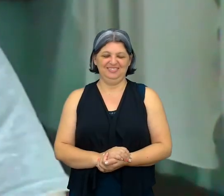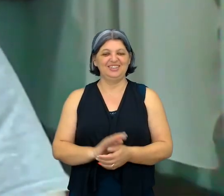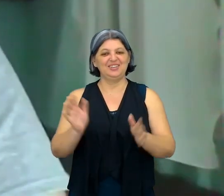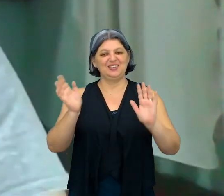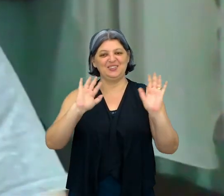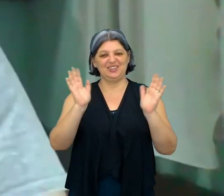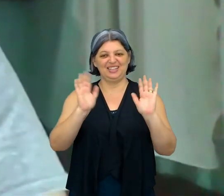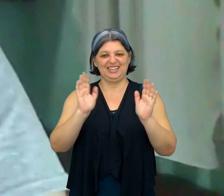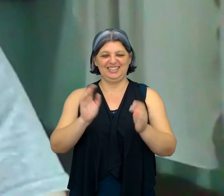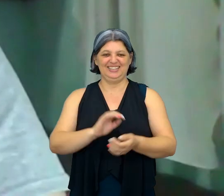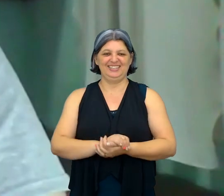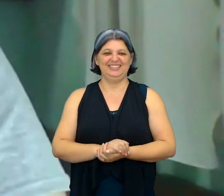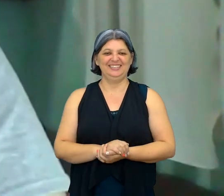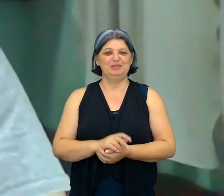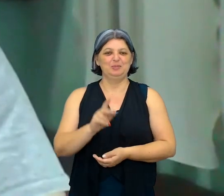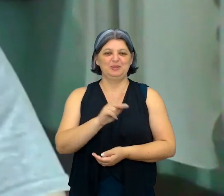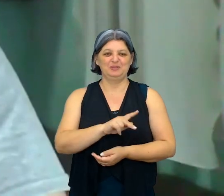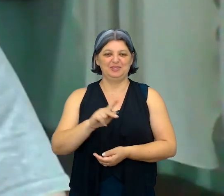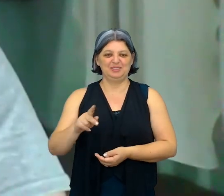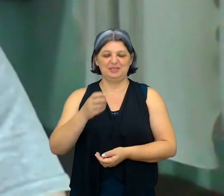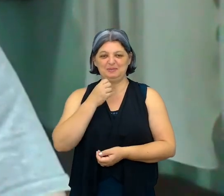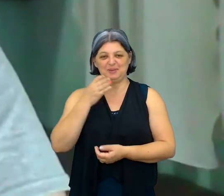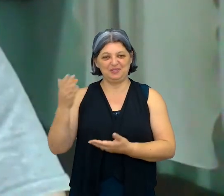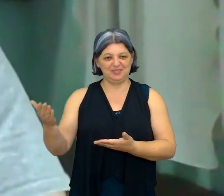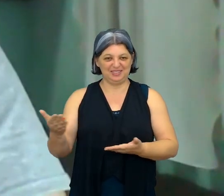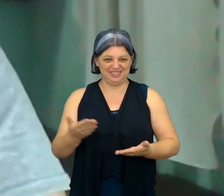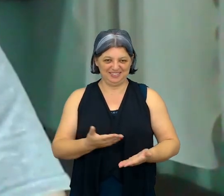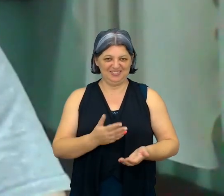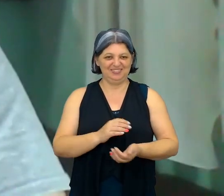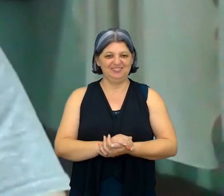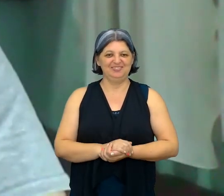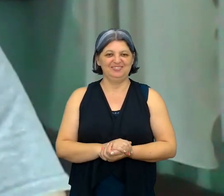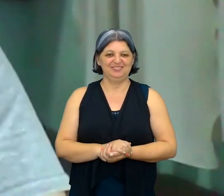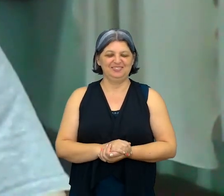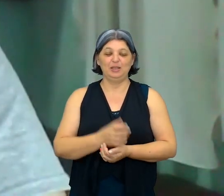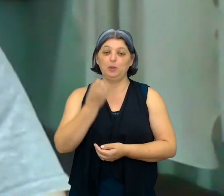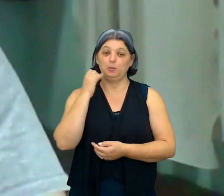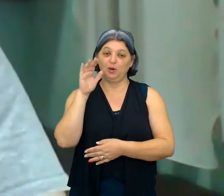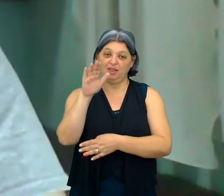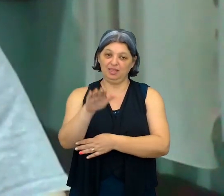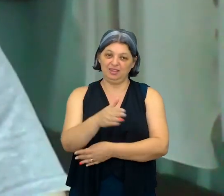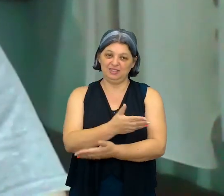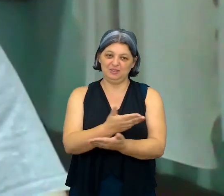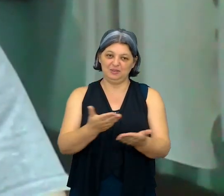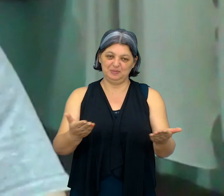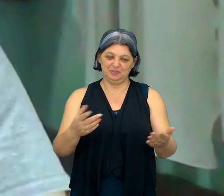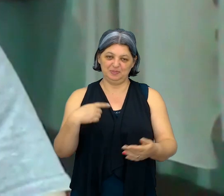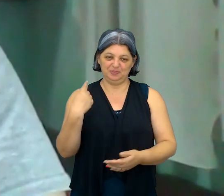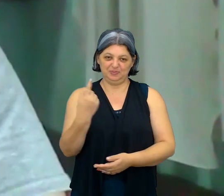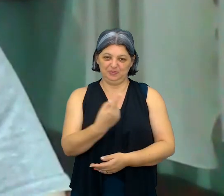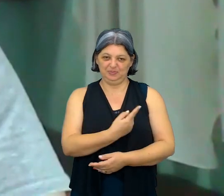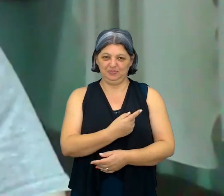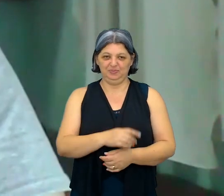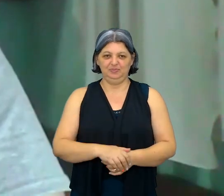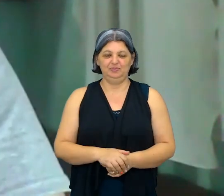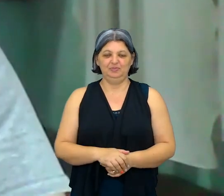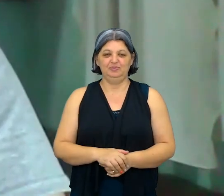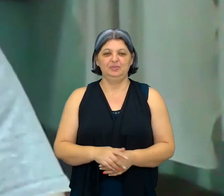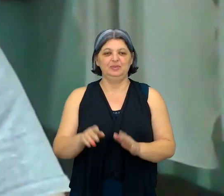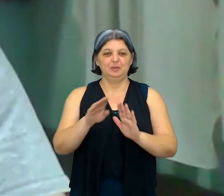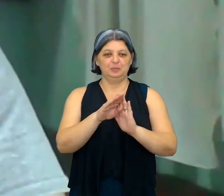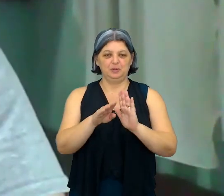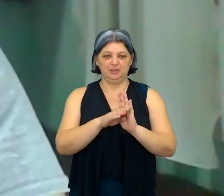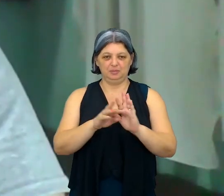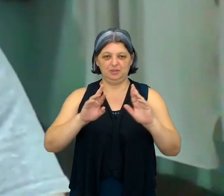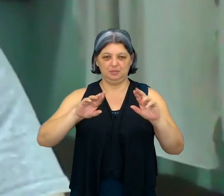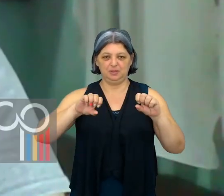Olá, professores, sejam muito bem-vindos. Uma boa tarde aqui para nós, né, ao programa de recuperação e